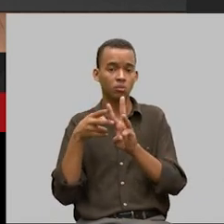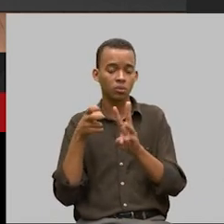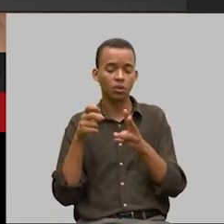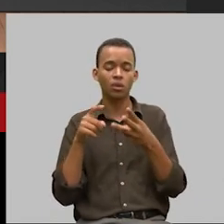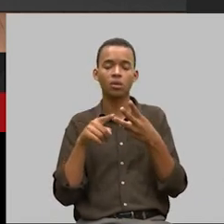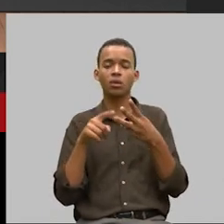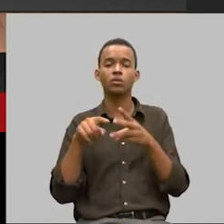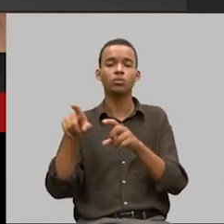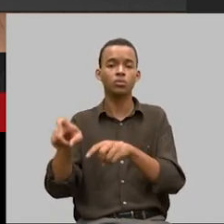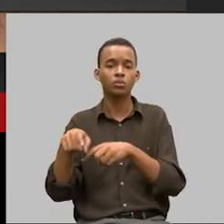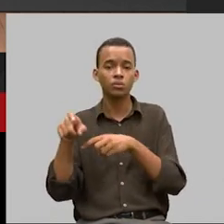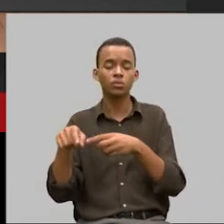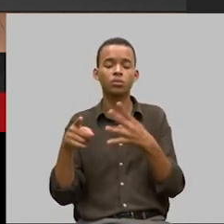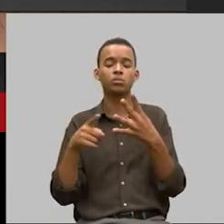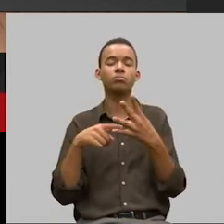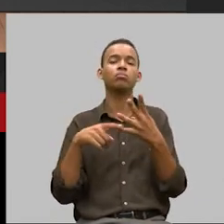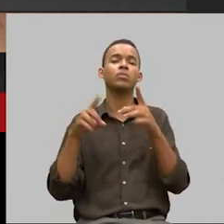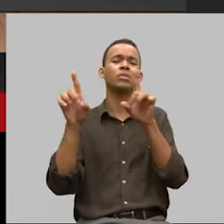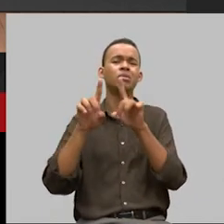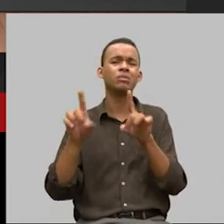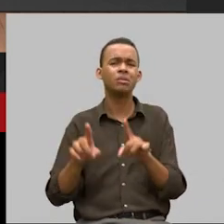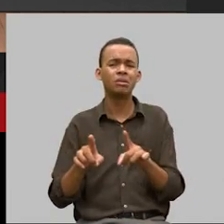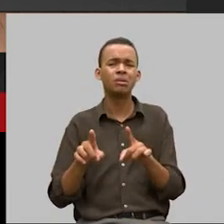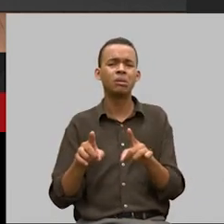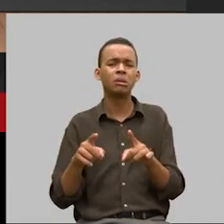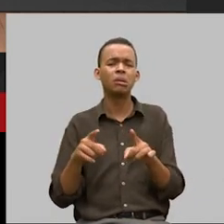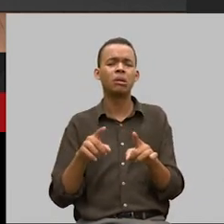pessoas com deficiência algo